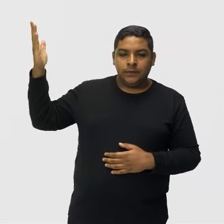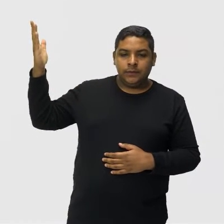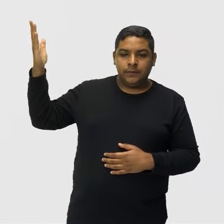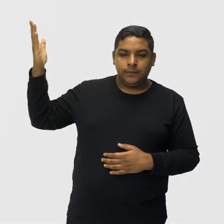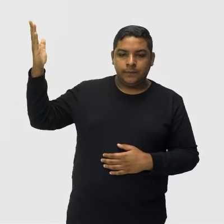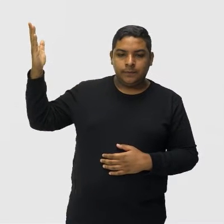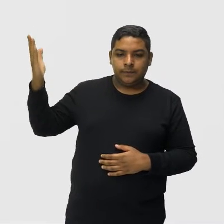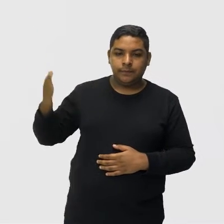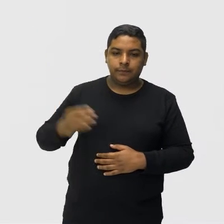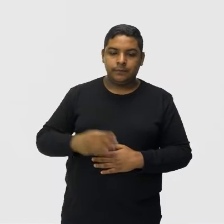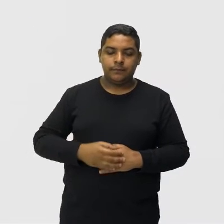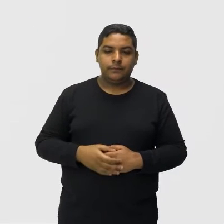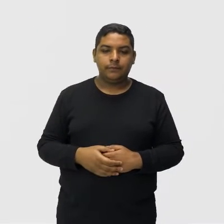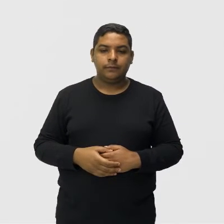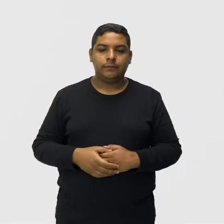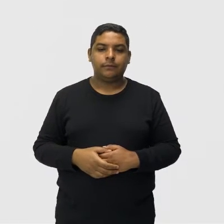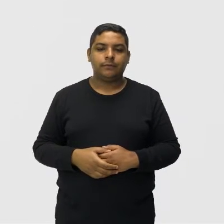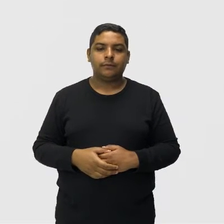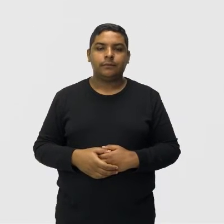Aldeído.